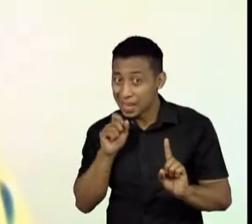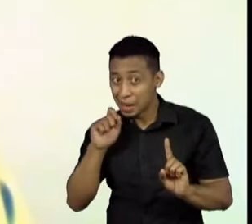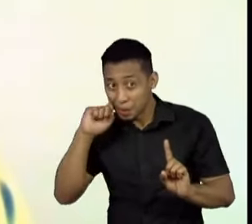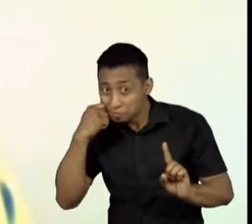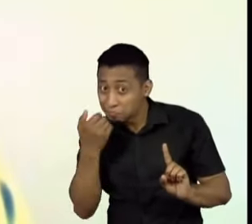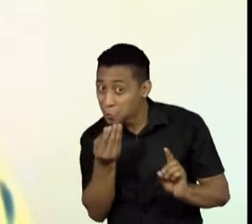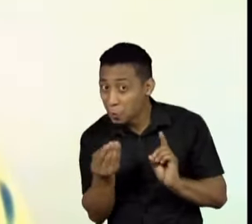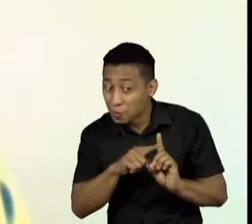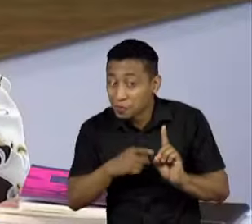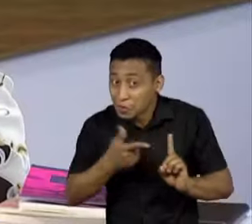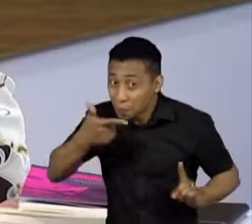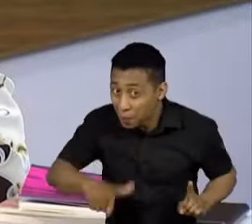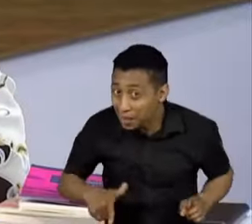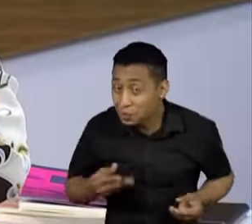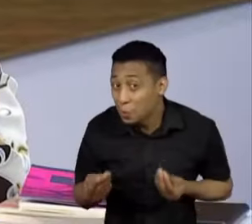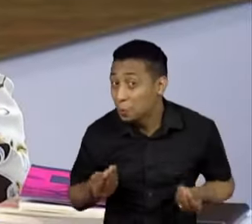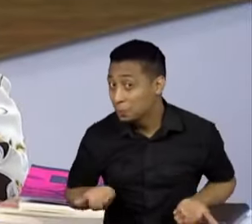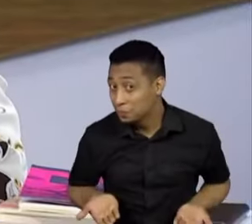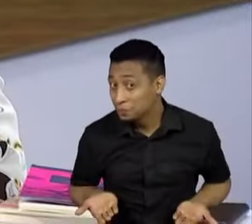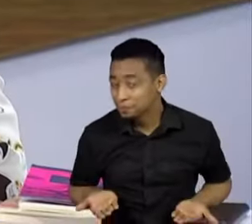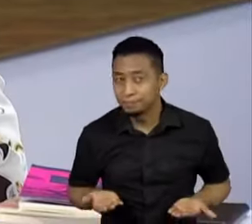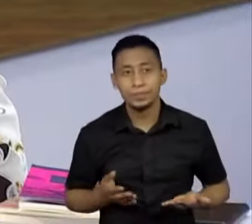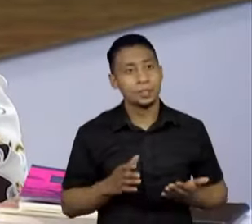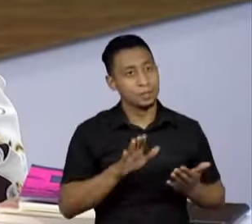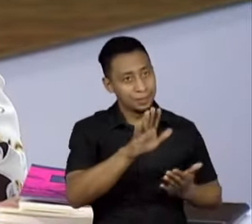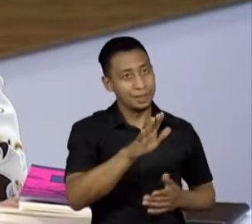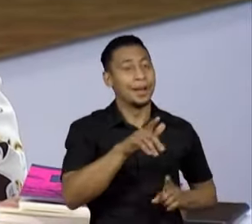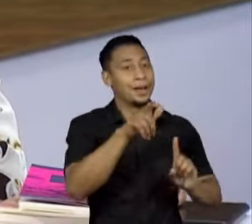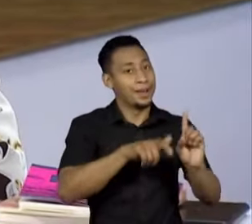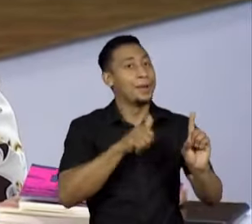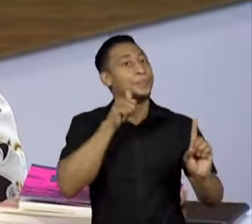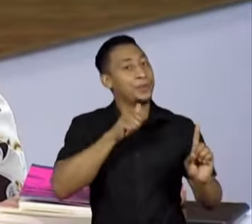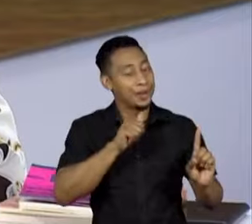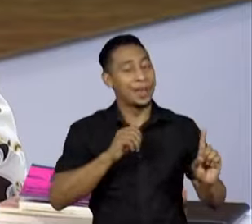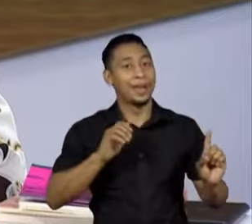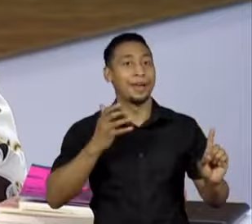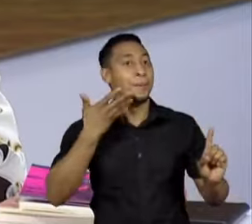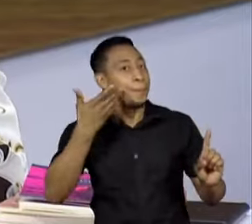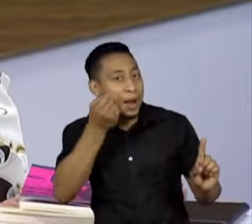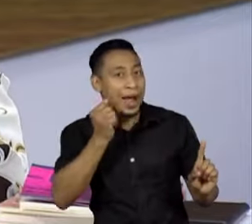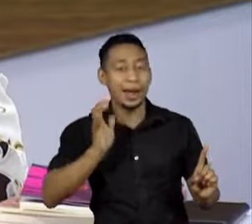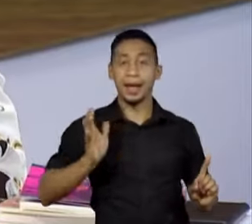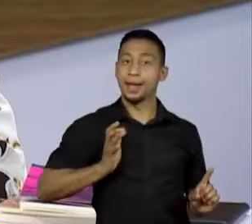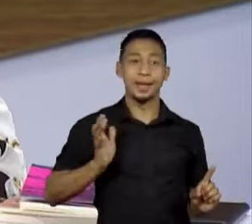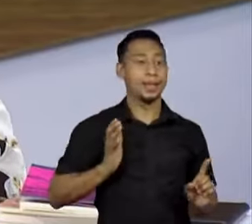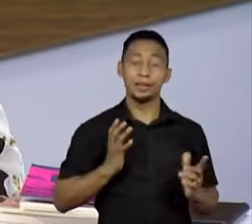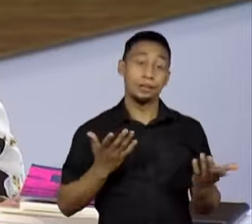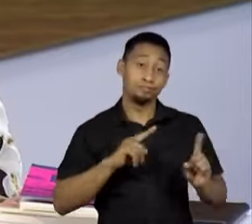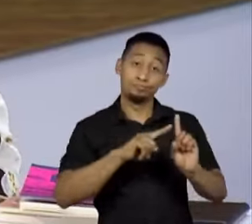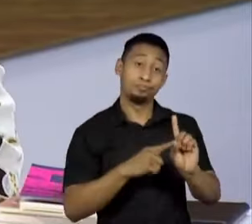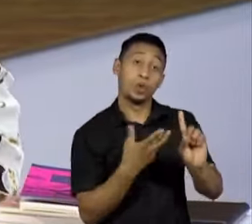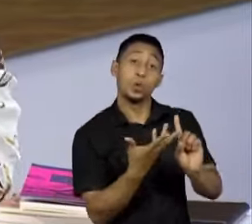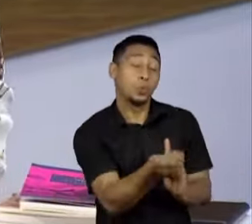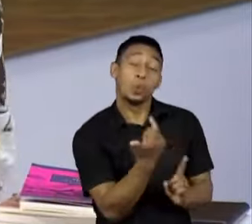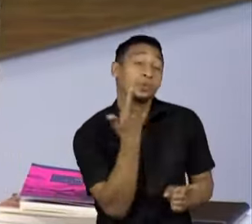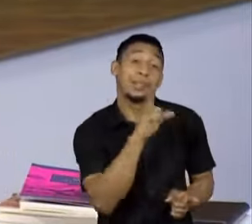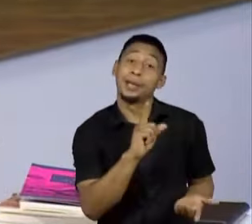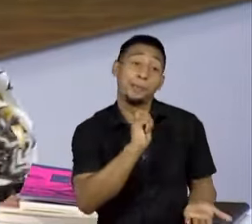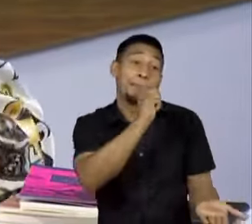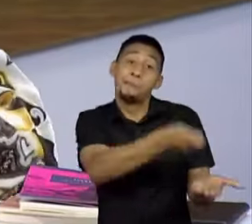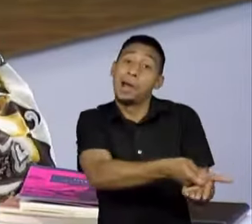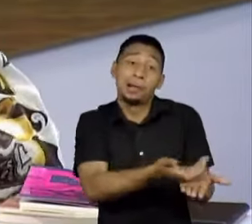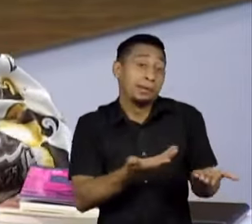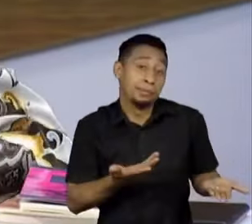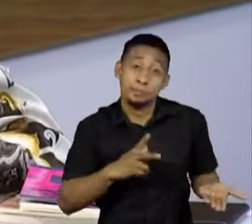Elisa? E as mulheres brancas, ricas, continuam fazendo seus abortos nas suas clínicas.